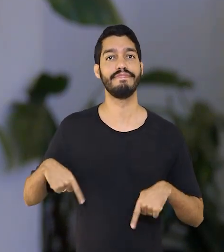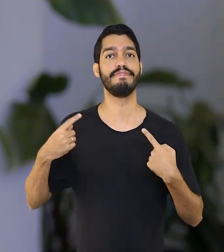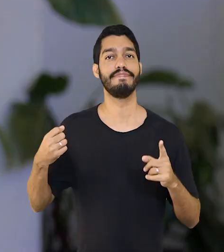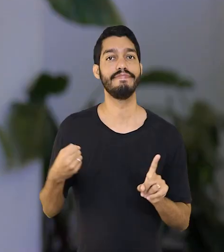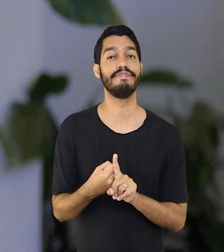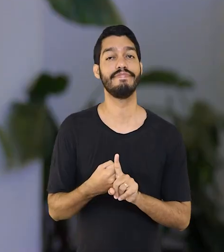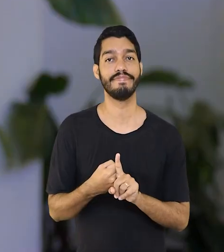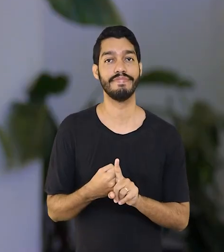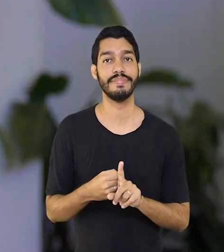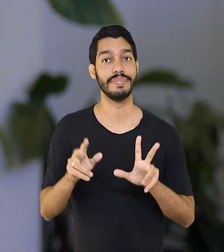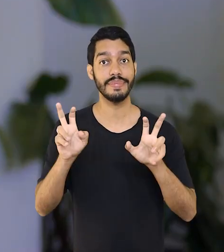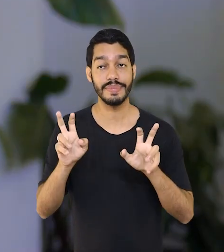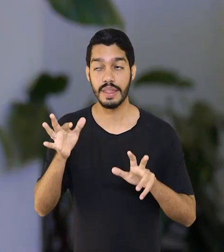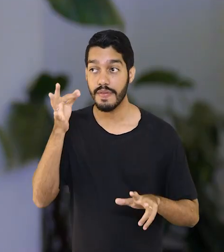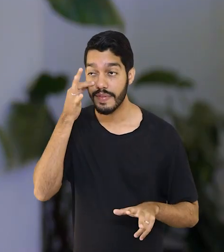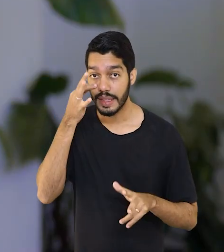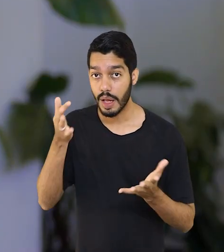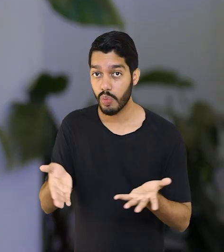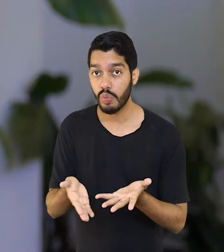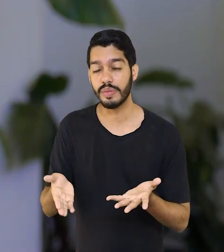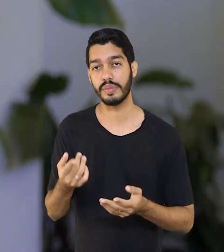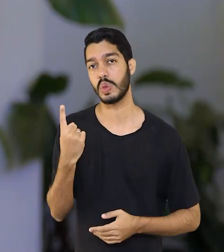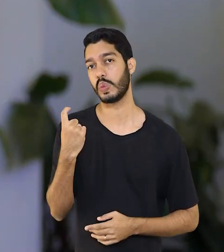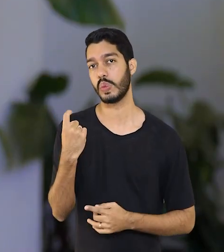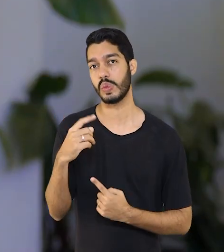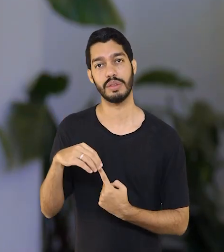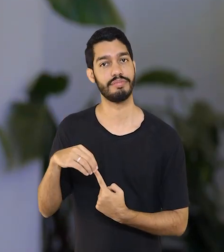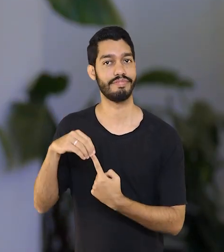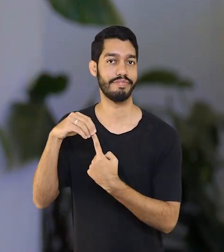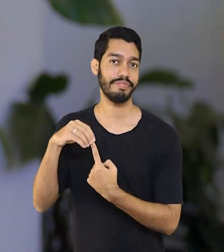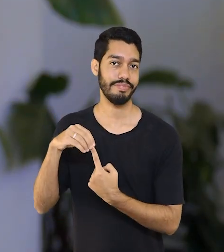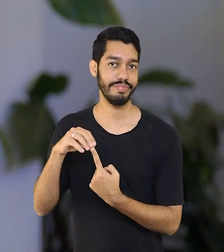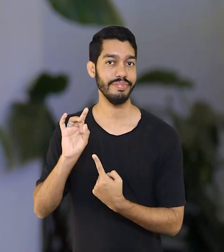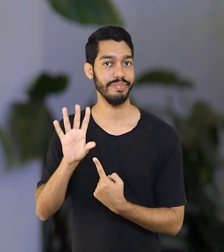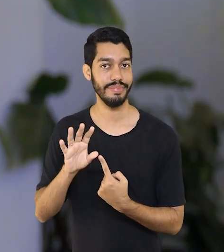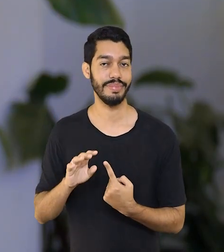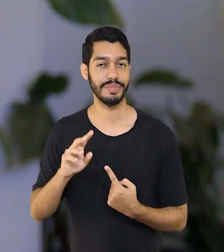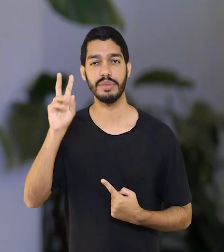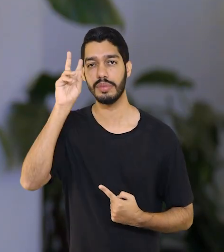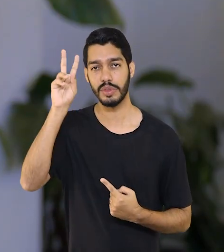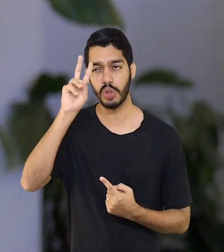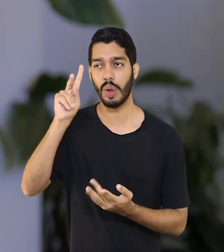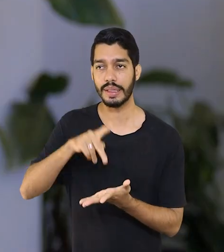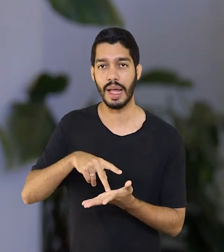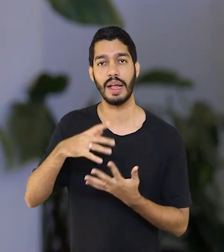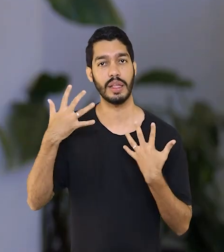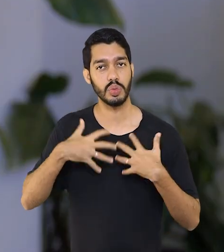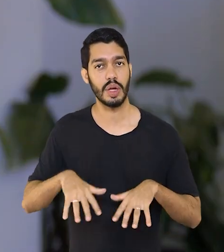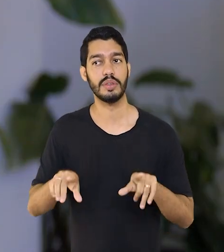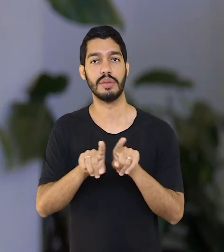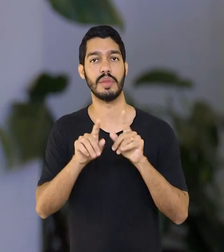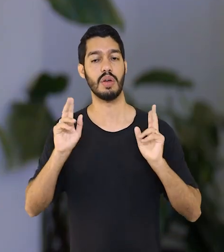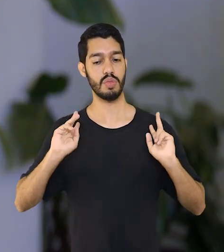inevitavelmente confrontados com o fato de que a realidade é uma só, aquela que a história produziu, tanto a história natural